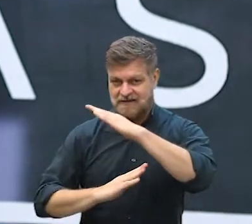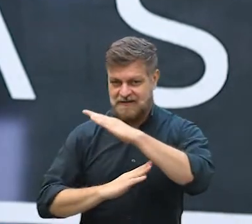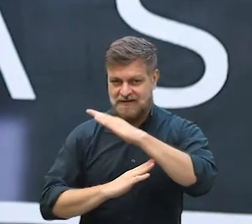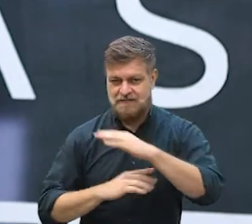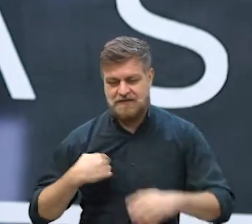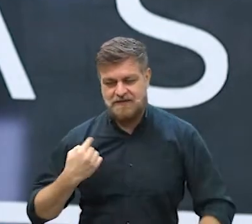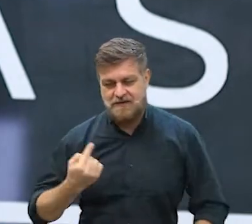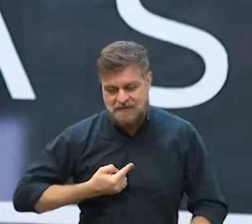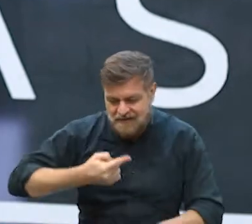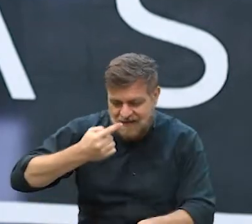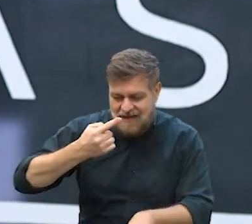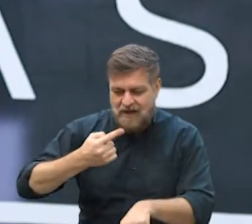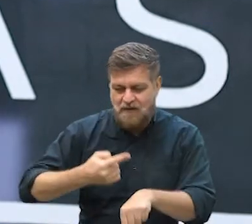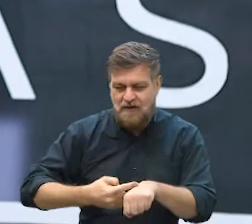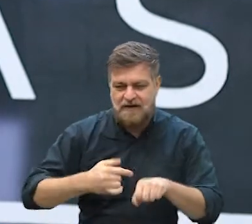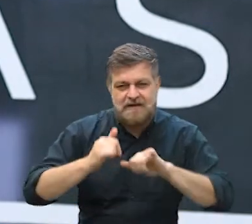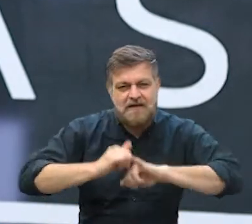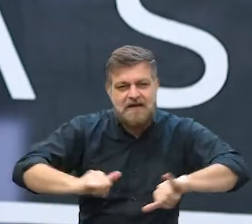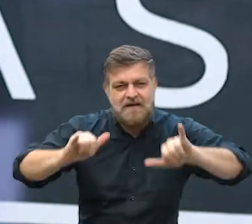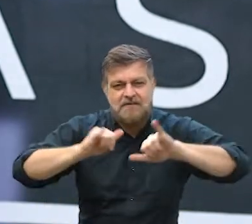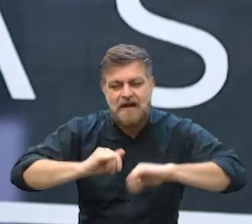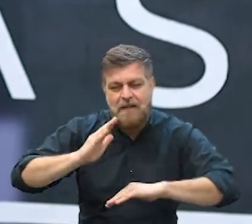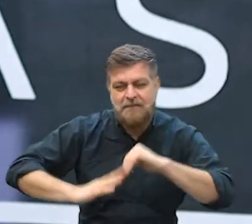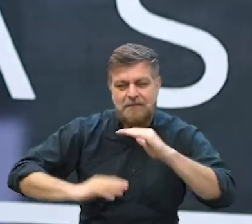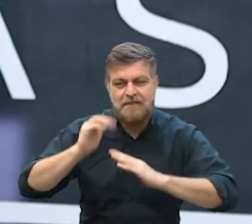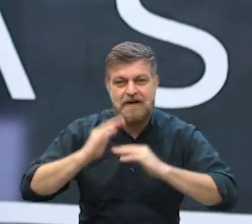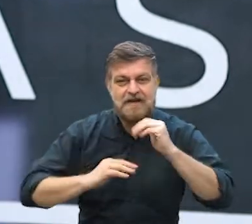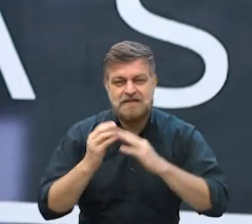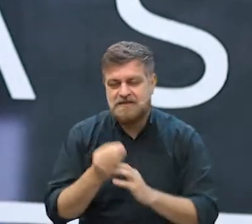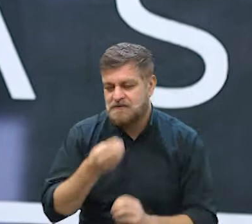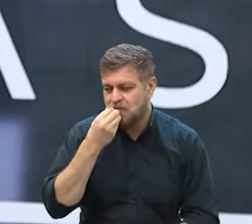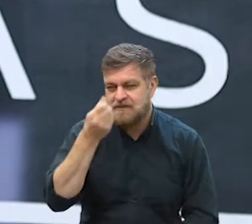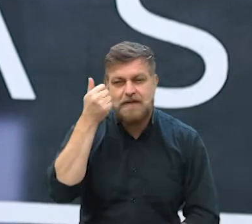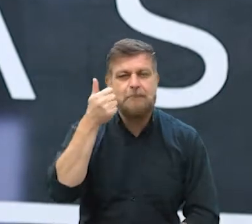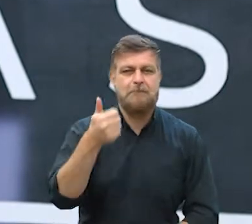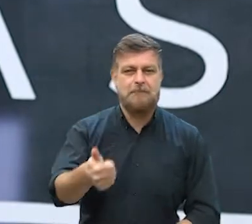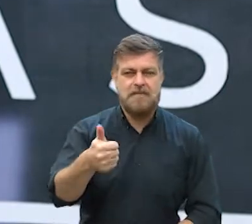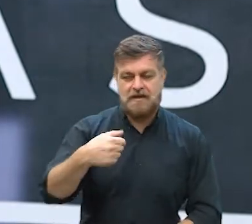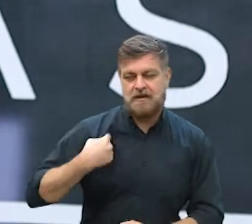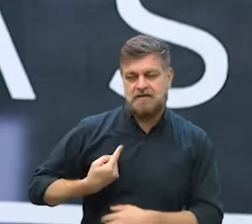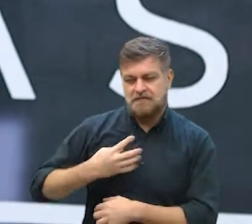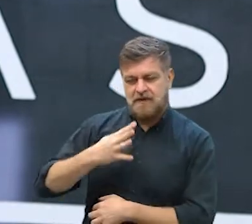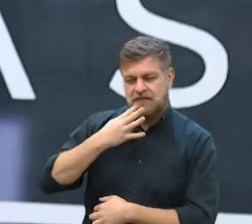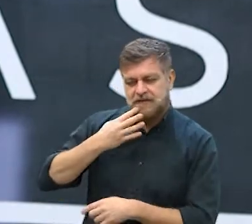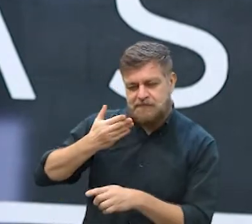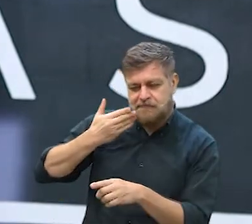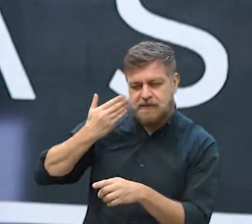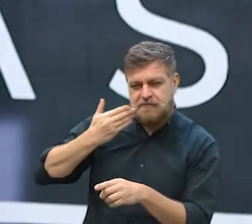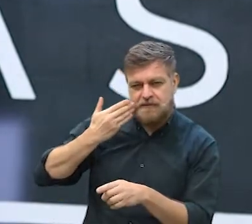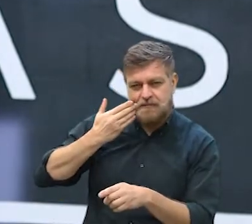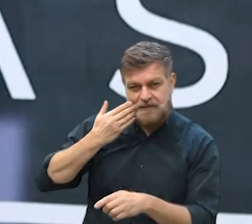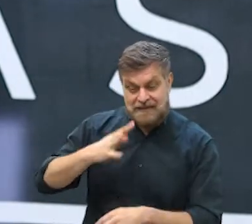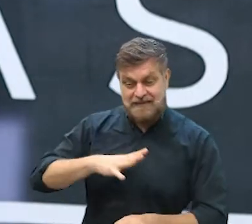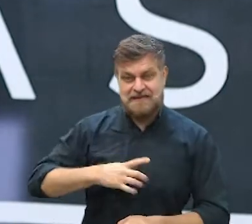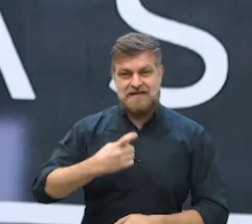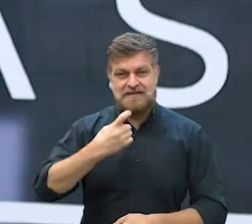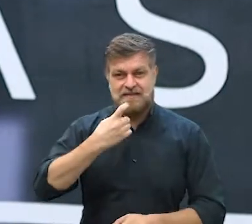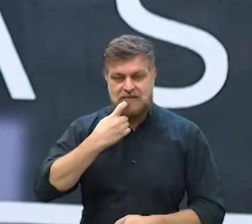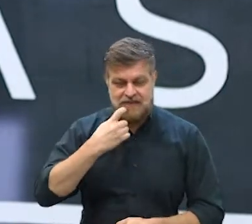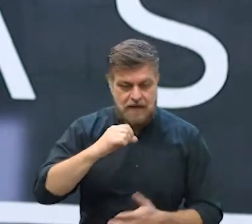esse momento do bem, né? Costumo falar que o Mão Solidária é aquele momento em que a gente vai conhecendo os cantinhos de